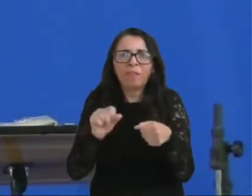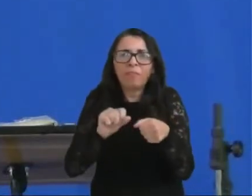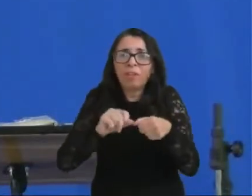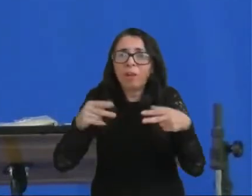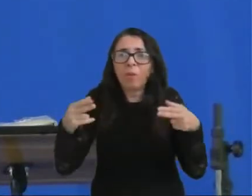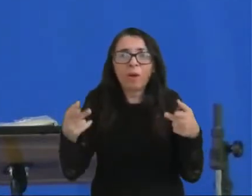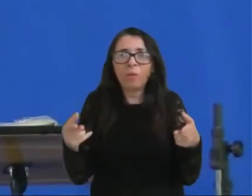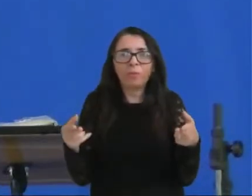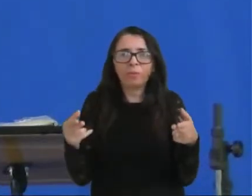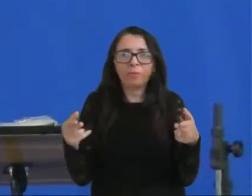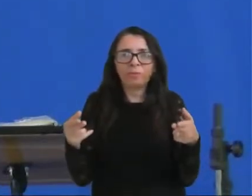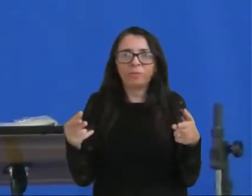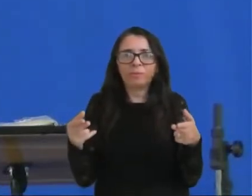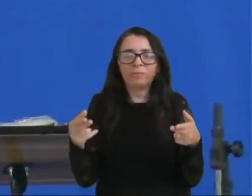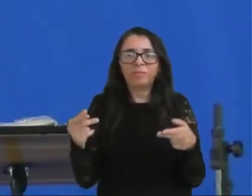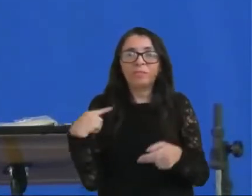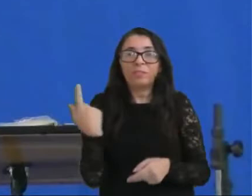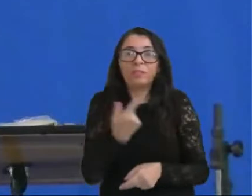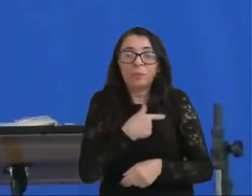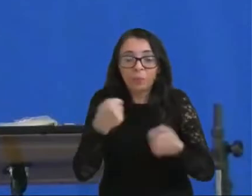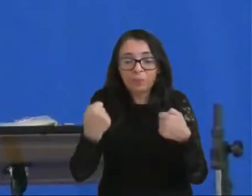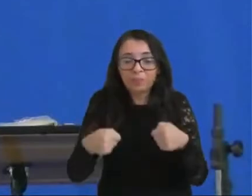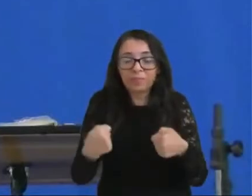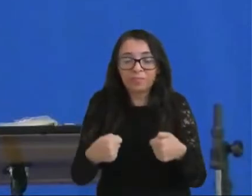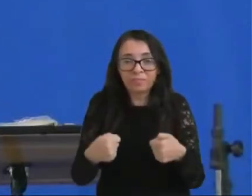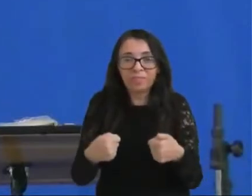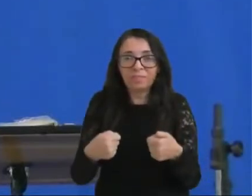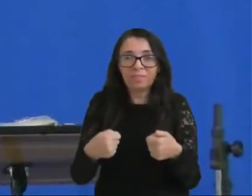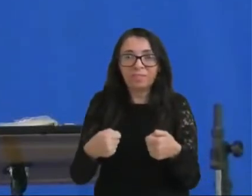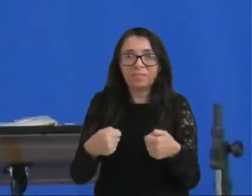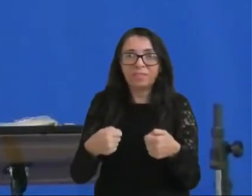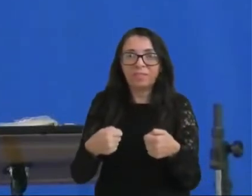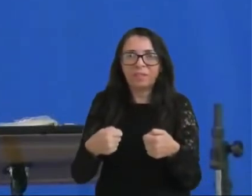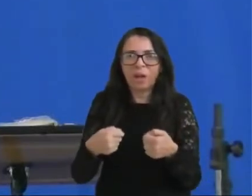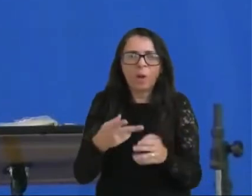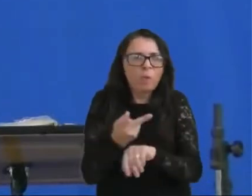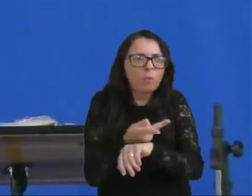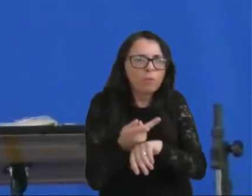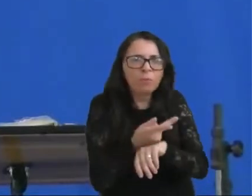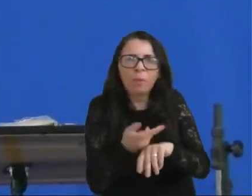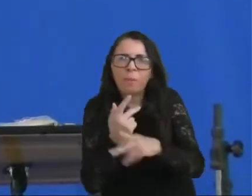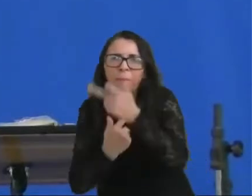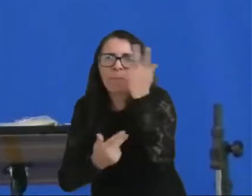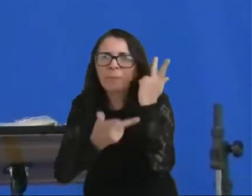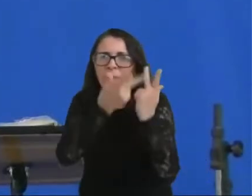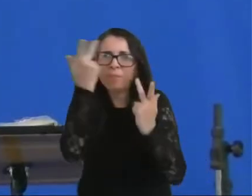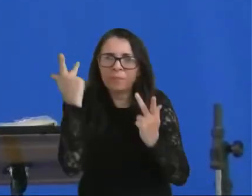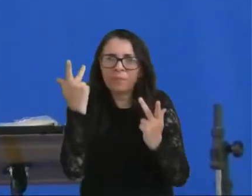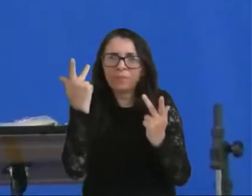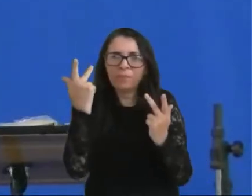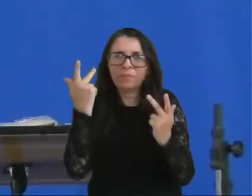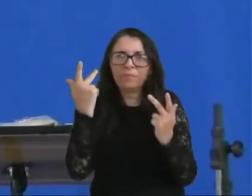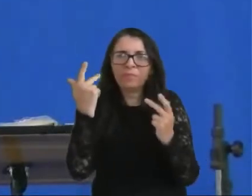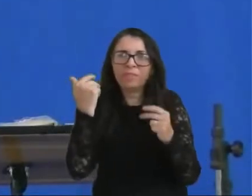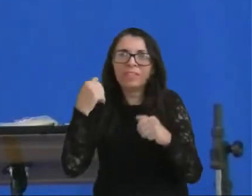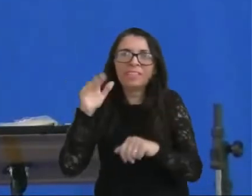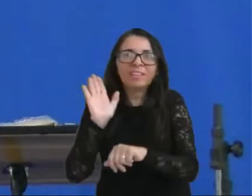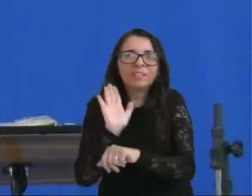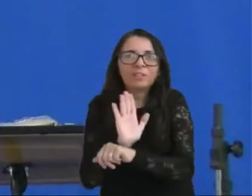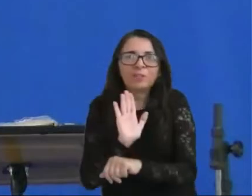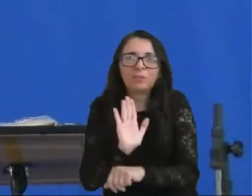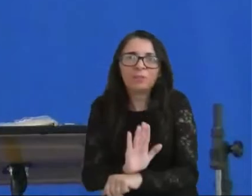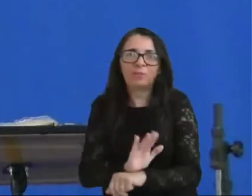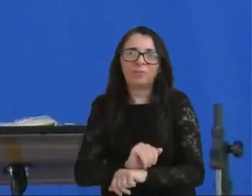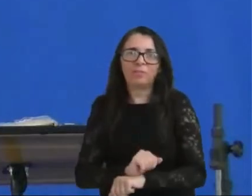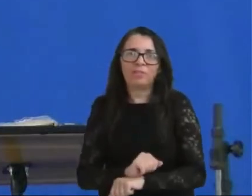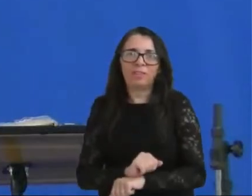prática, trabalhava intensamente. Essa é a igreja de Éfeso. É por isso que Deus